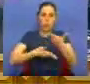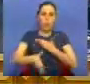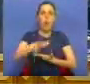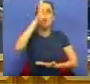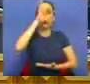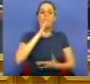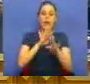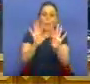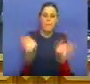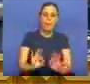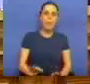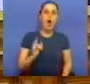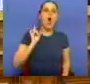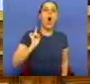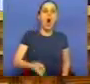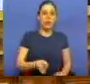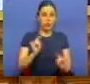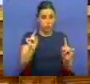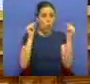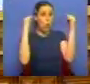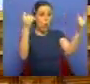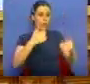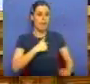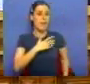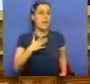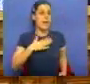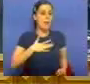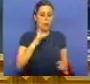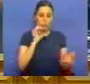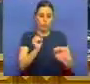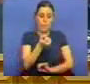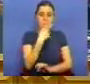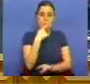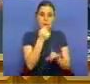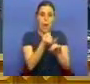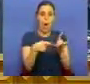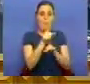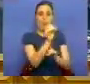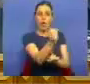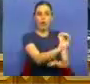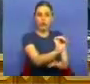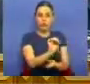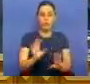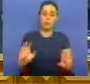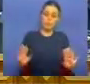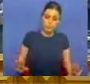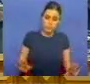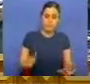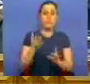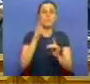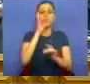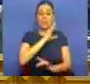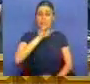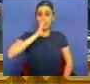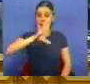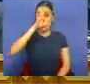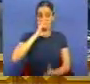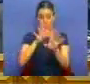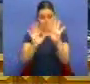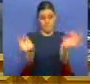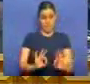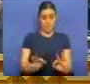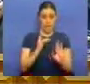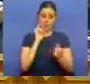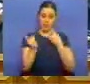Governo está a preparar para as outras empresas que não viram o preço dos seus medicamentos aumentados, nomeadamente se o Governo se prepara